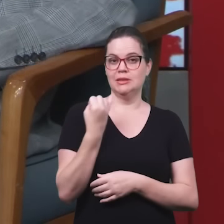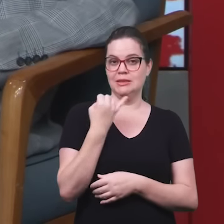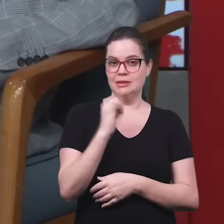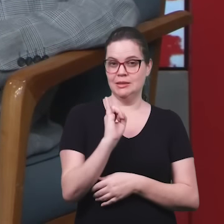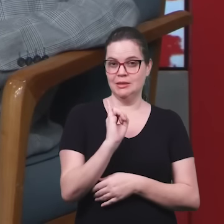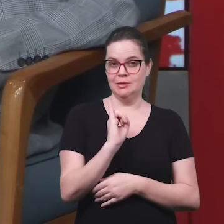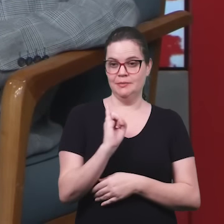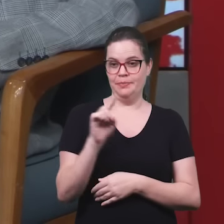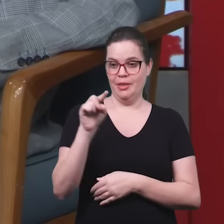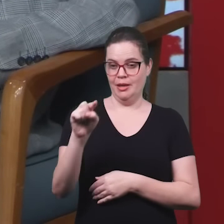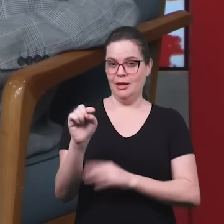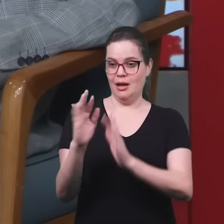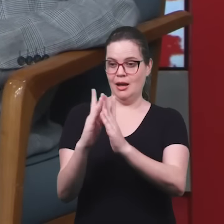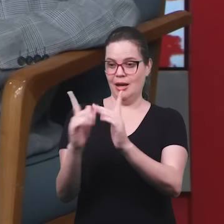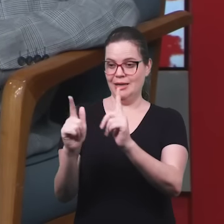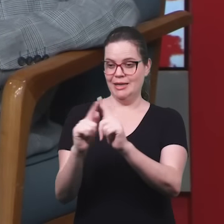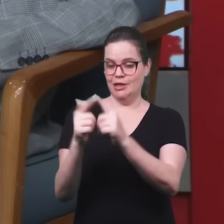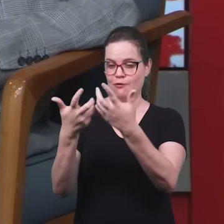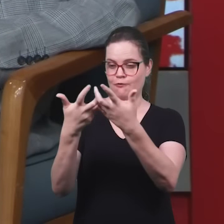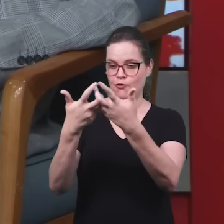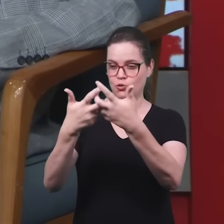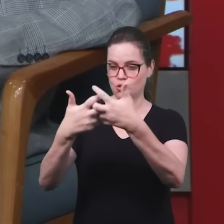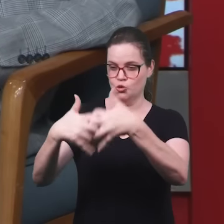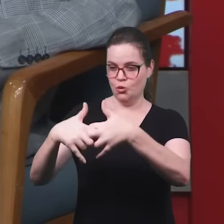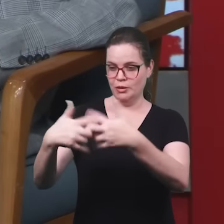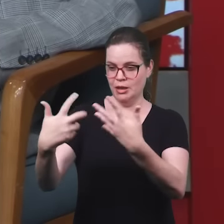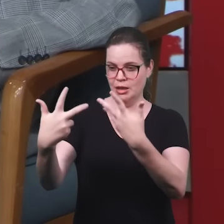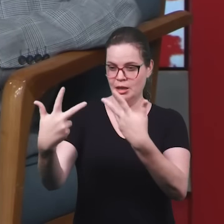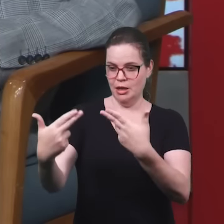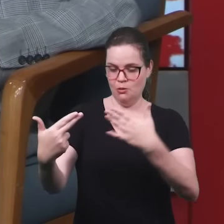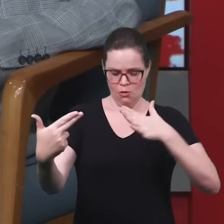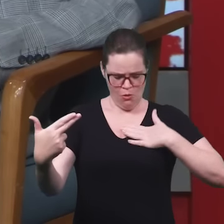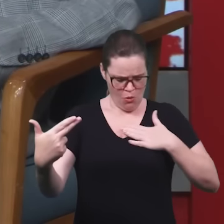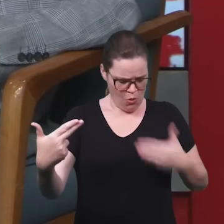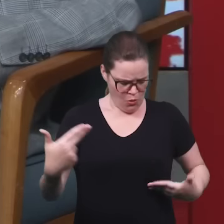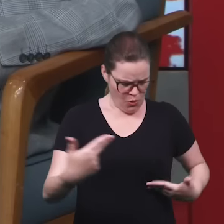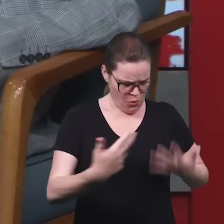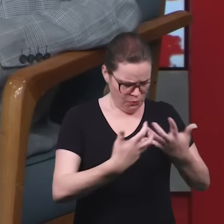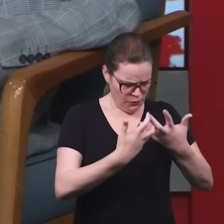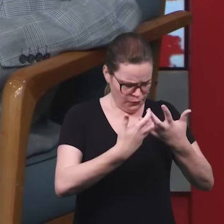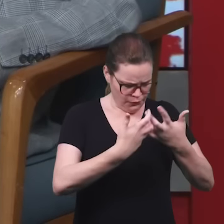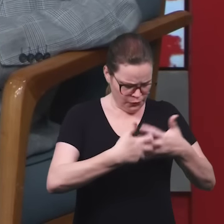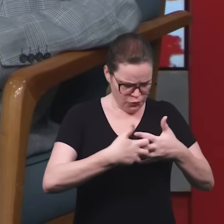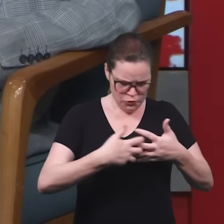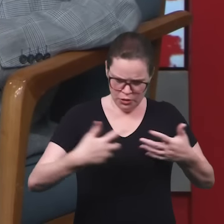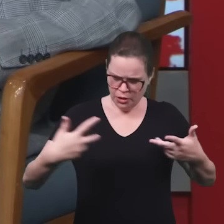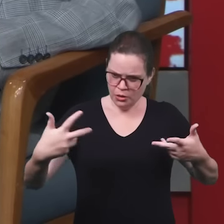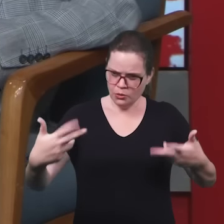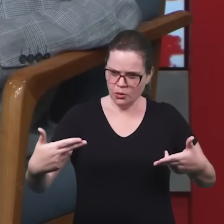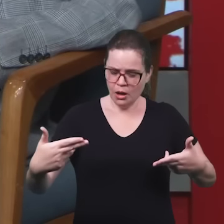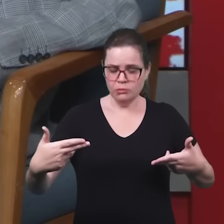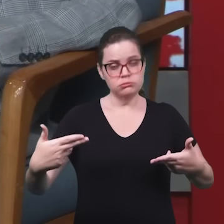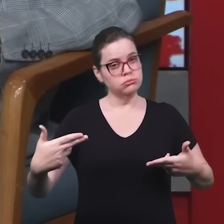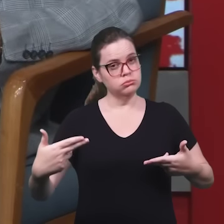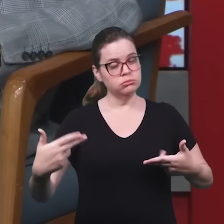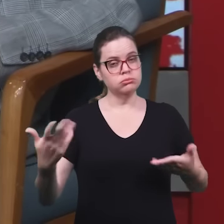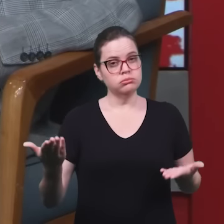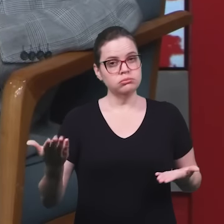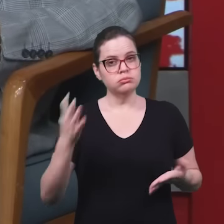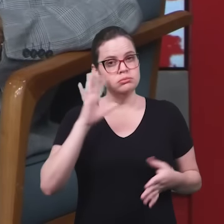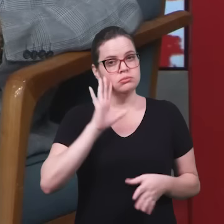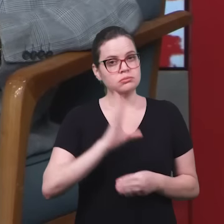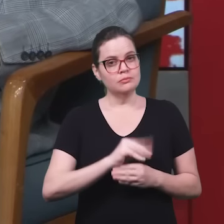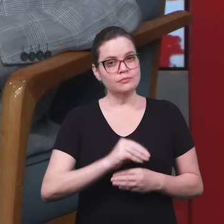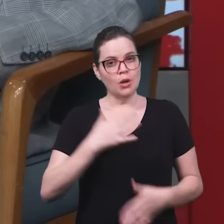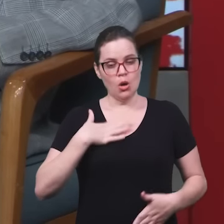se a igreja é corpo, como dizia Paulo, nós temos que entender que o